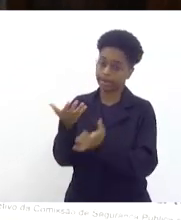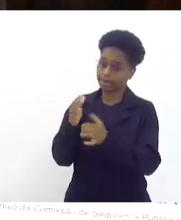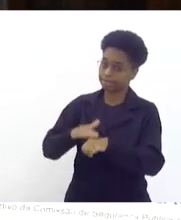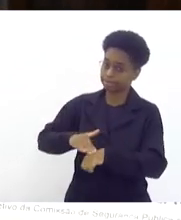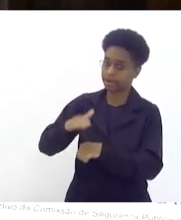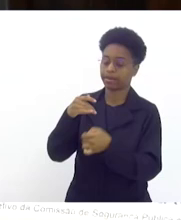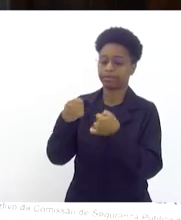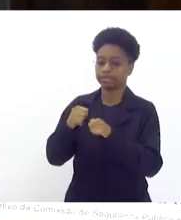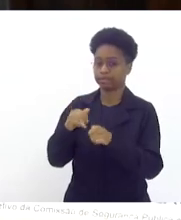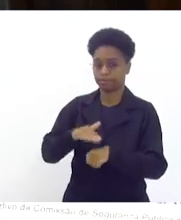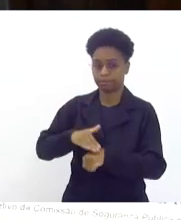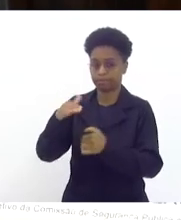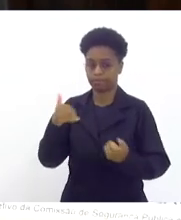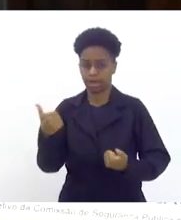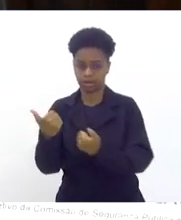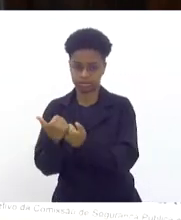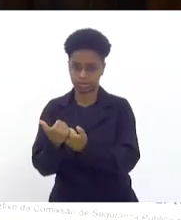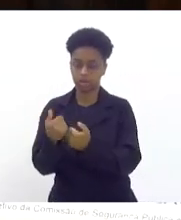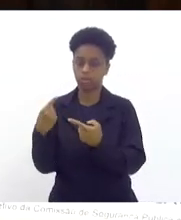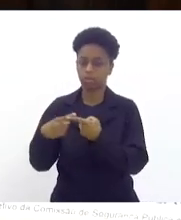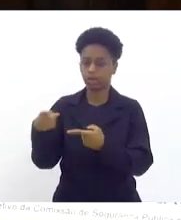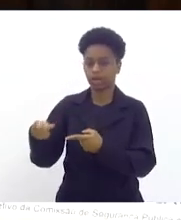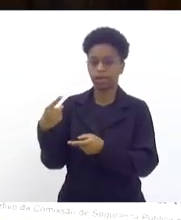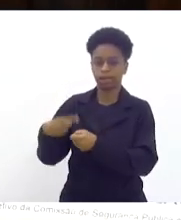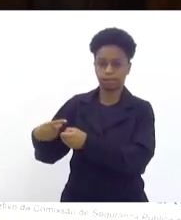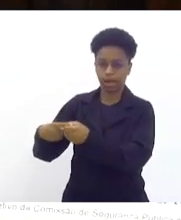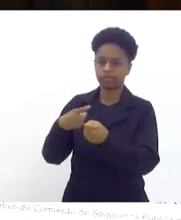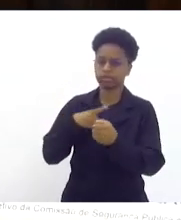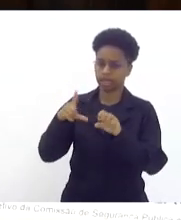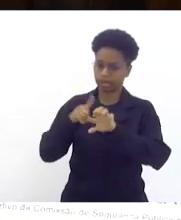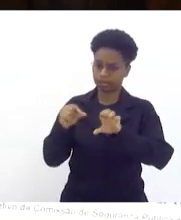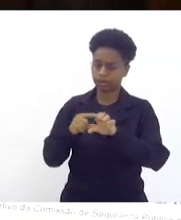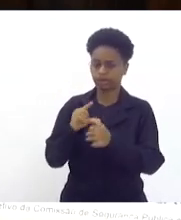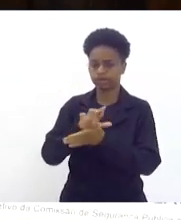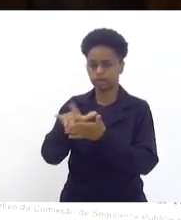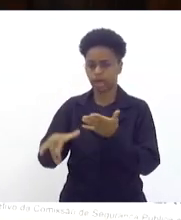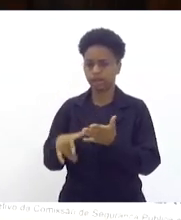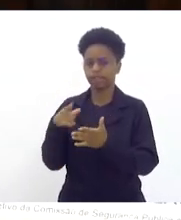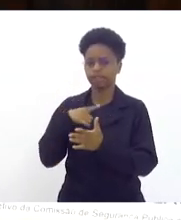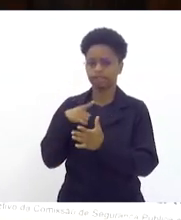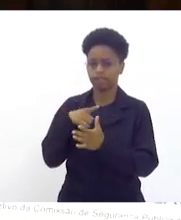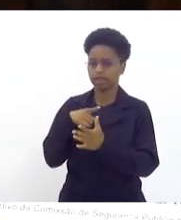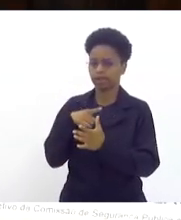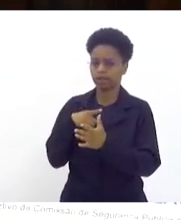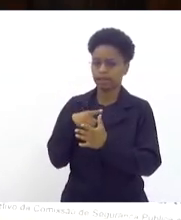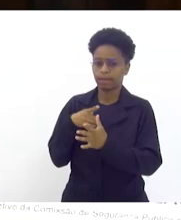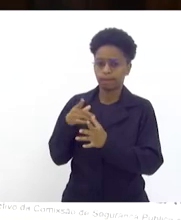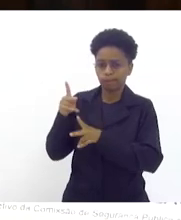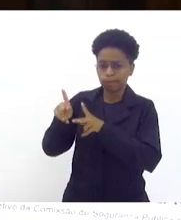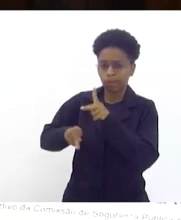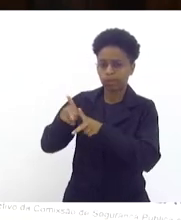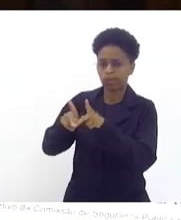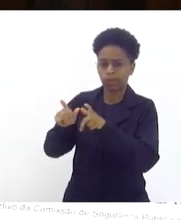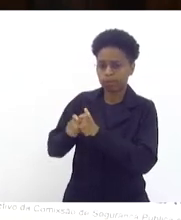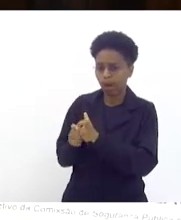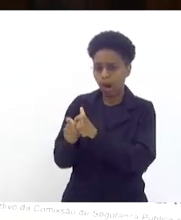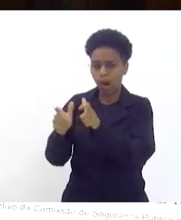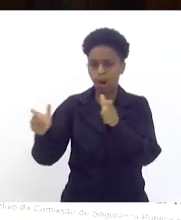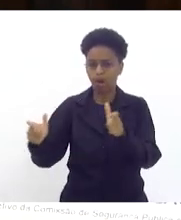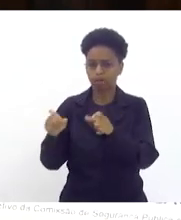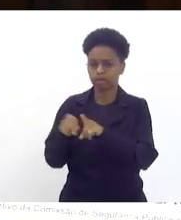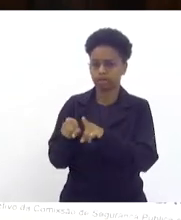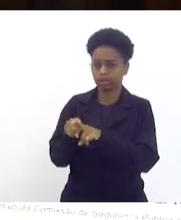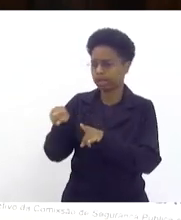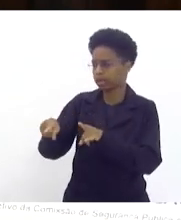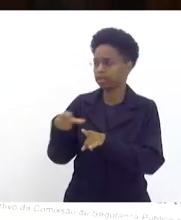Tijuca precisa demais é um bairro altamente empreendedor é um bairro com uma grande densidade populacional é um bairro que tem